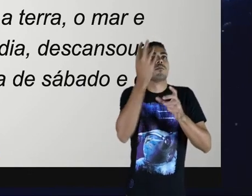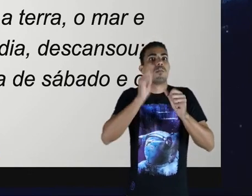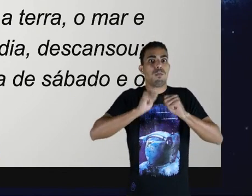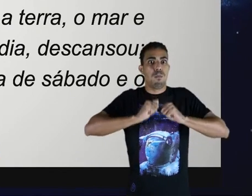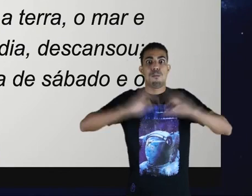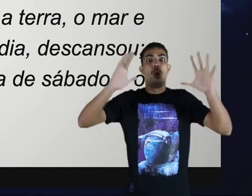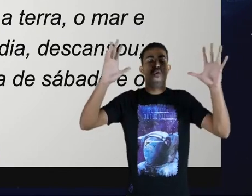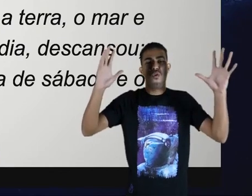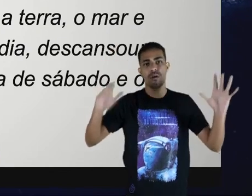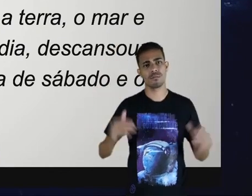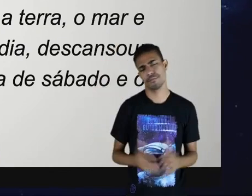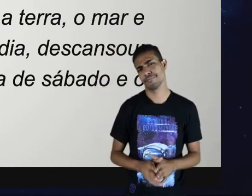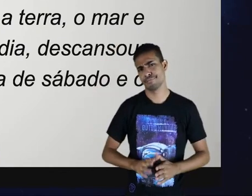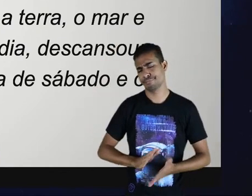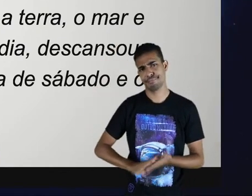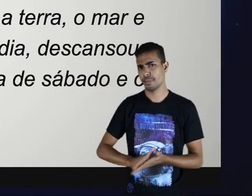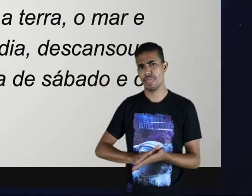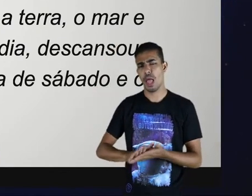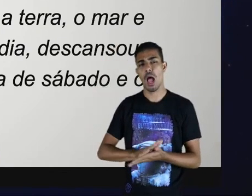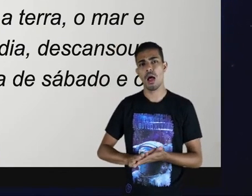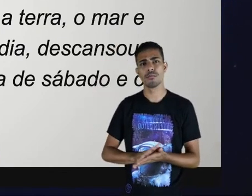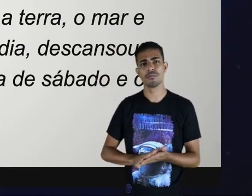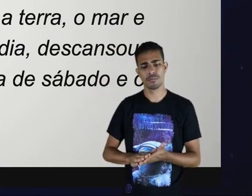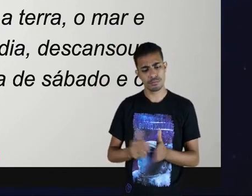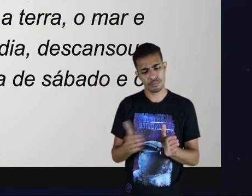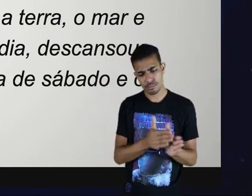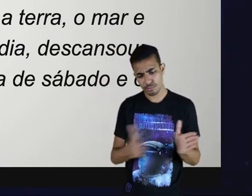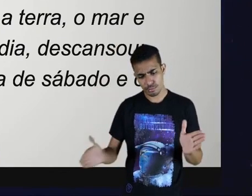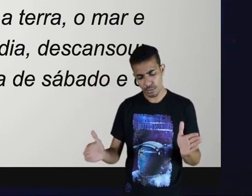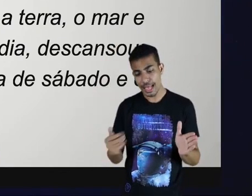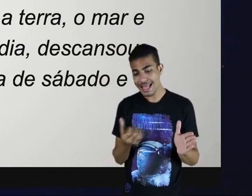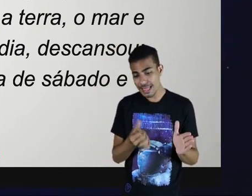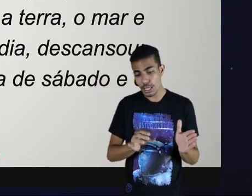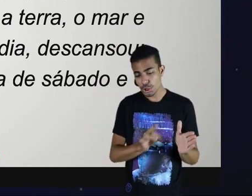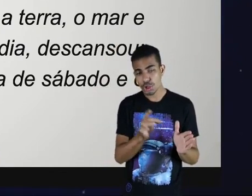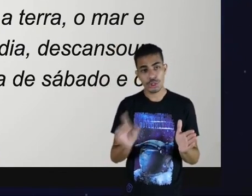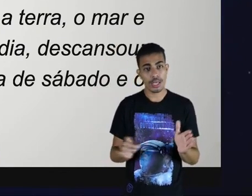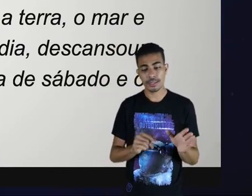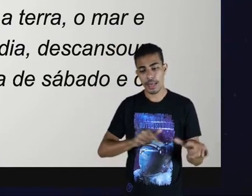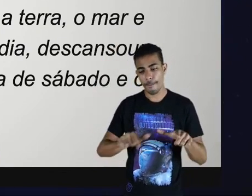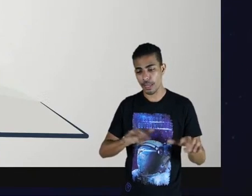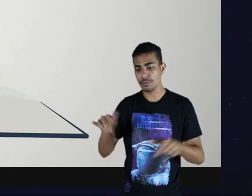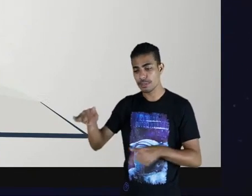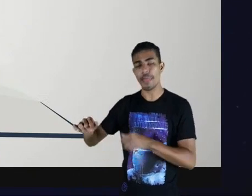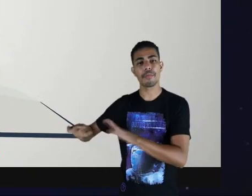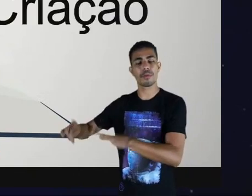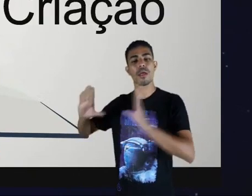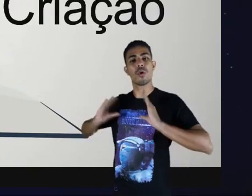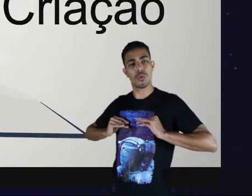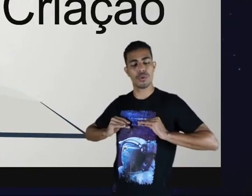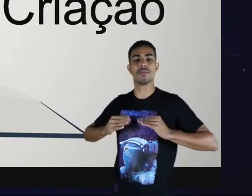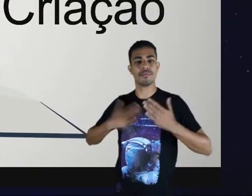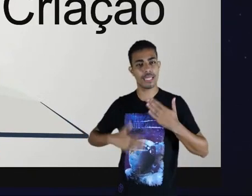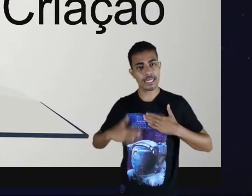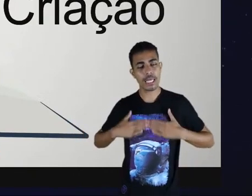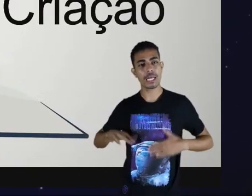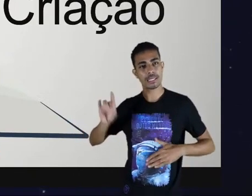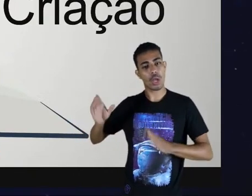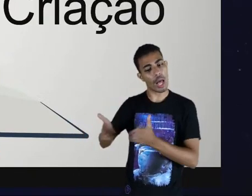que é também a adoração de Deus no dia de sábado. E se tiramos, isso que acontece. Então, o desafio